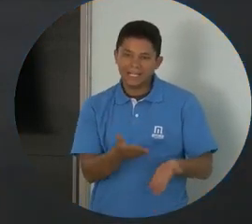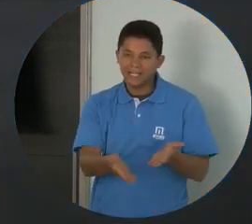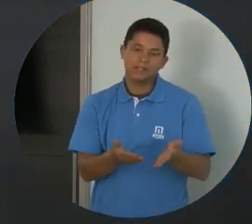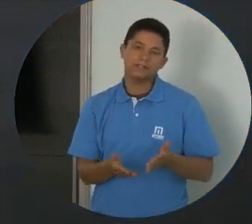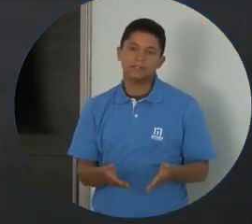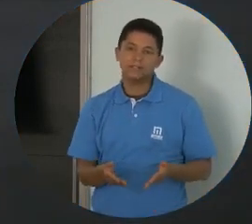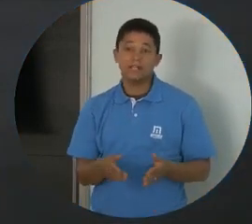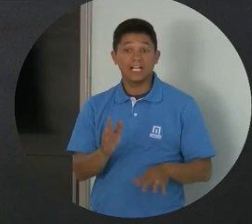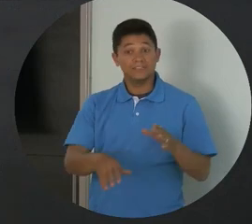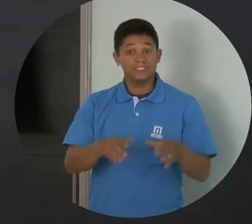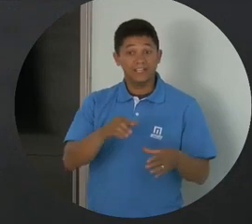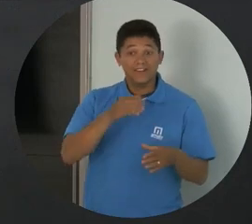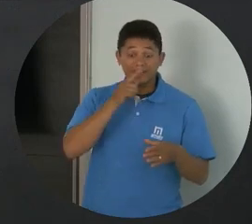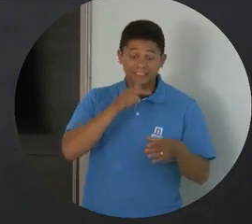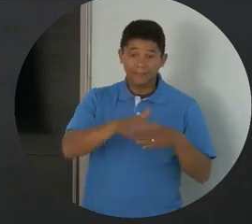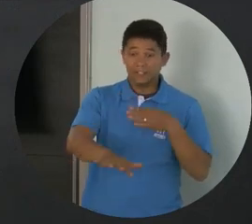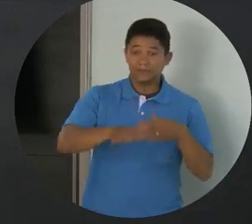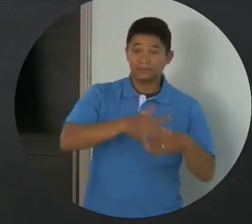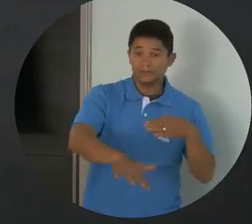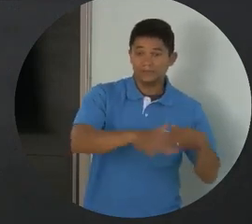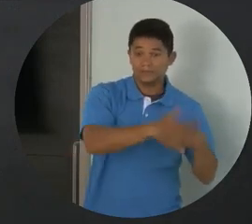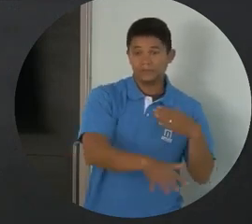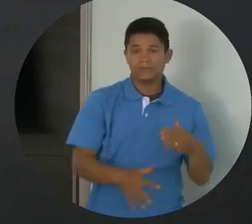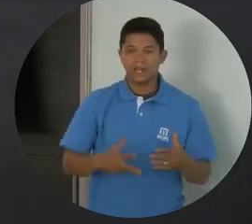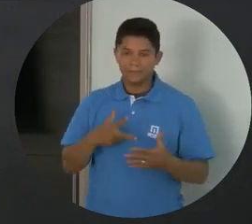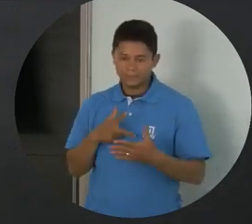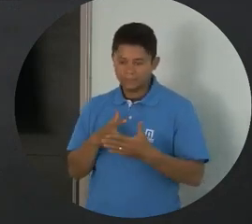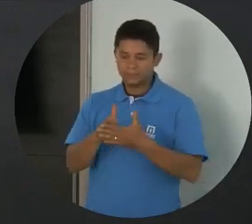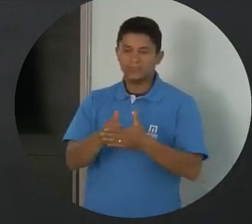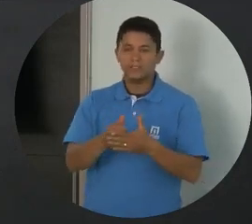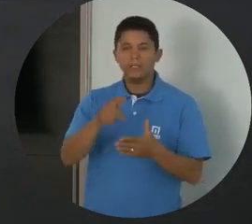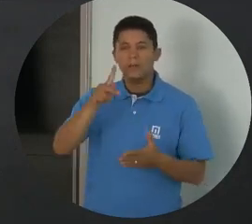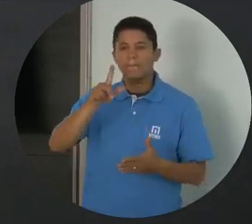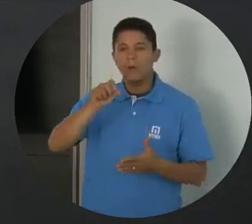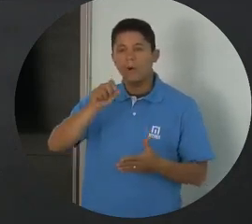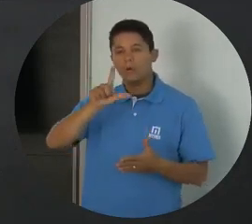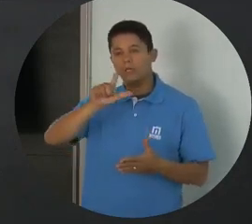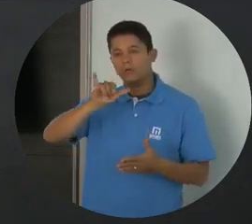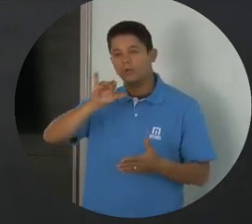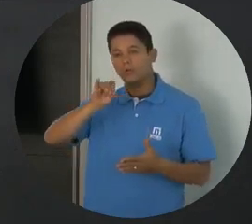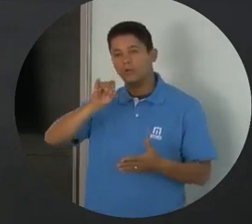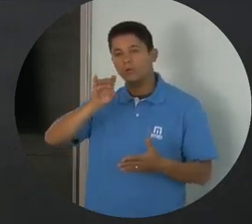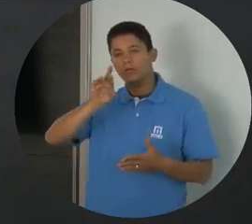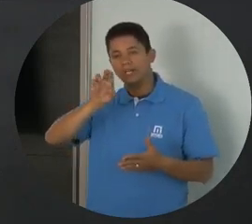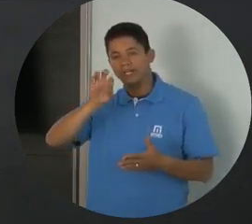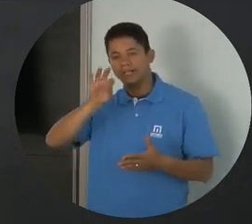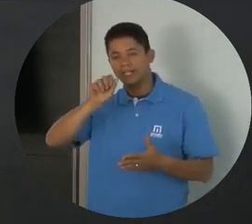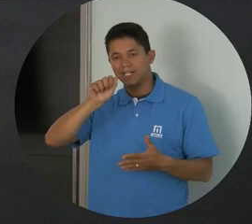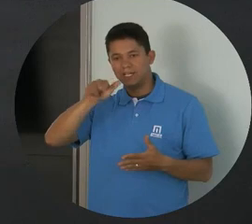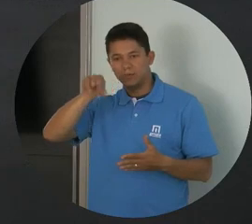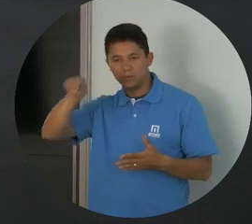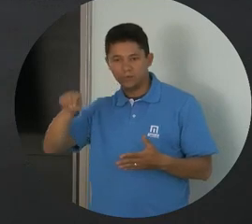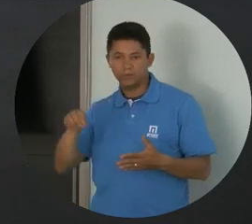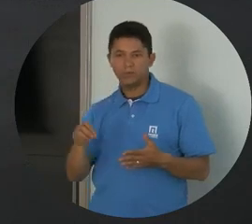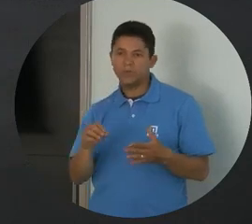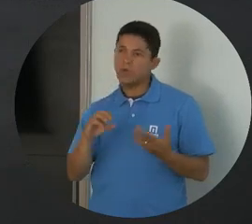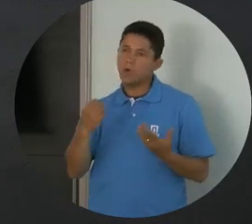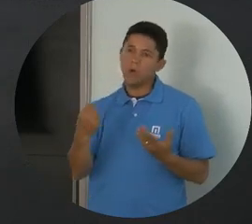que a gente precisa fazer injeção de poliuretano, injeção de gel acrílico, que é um material